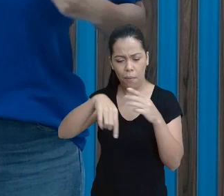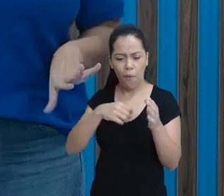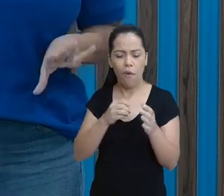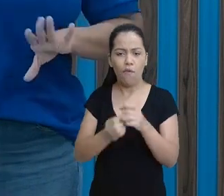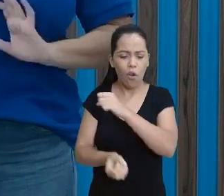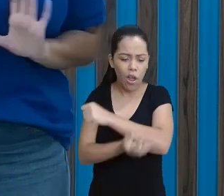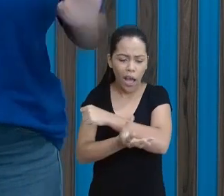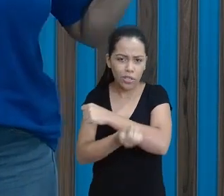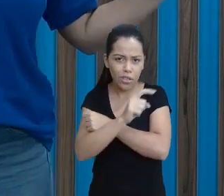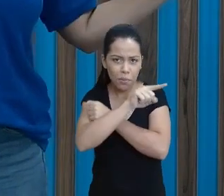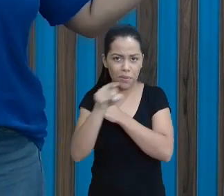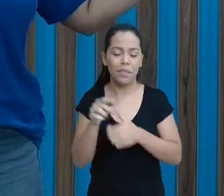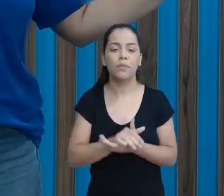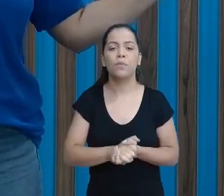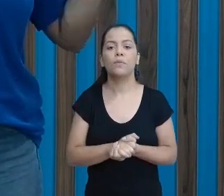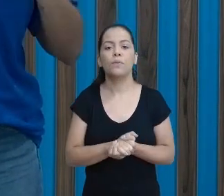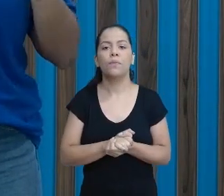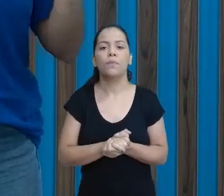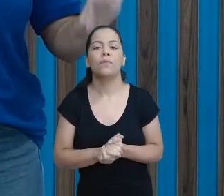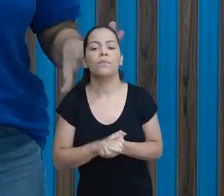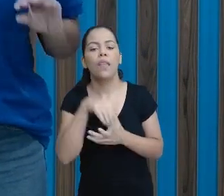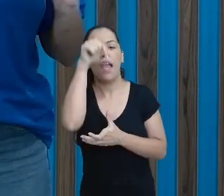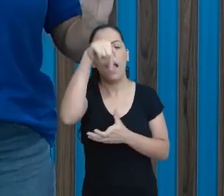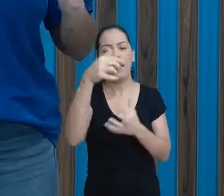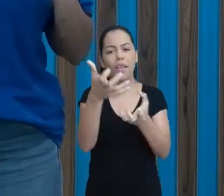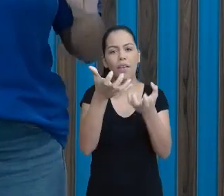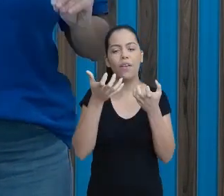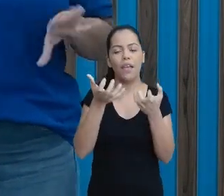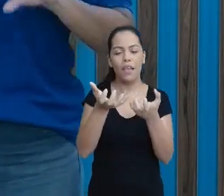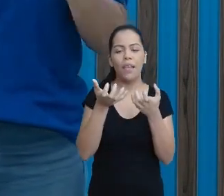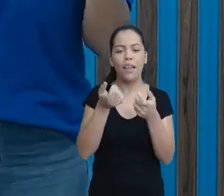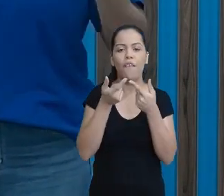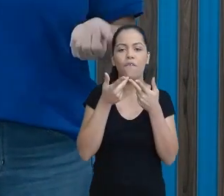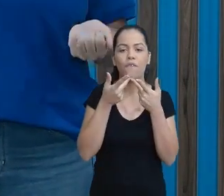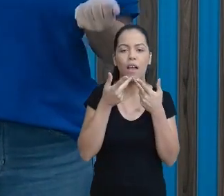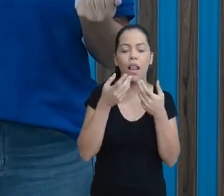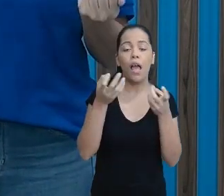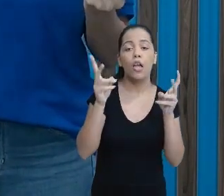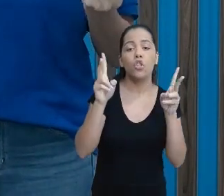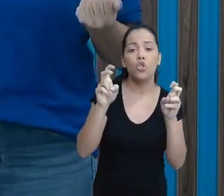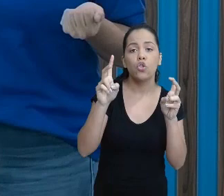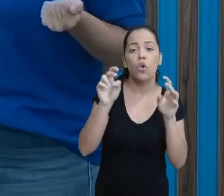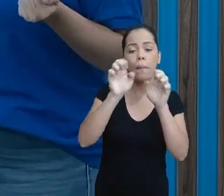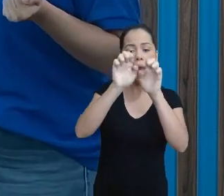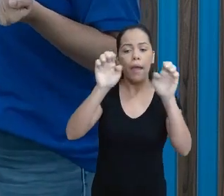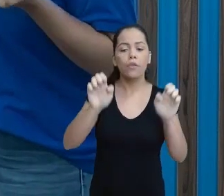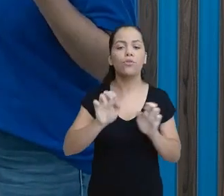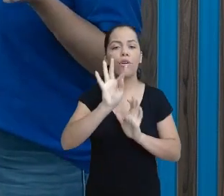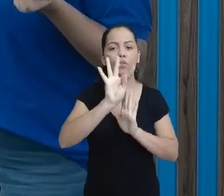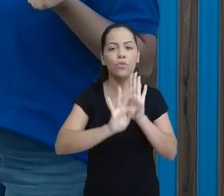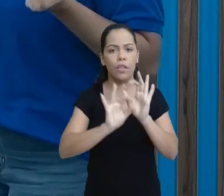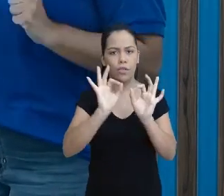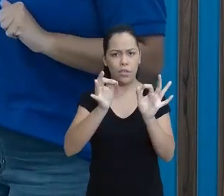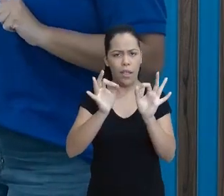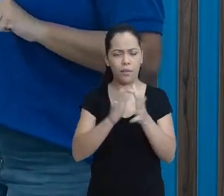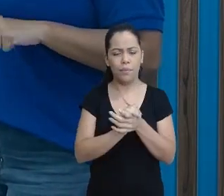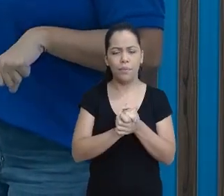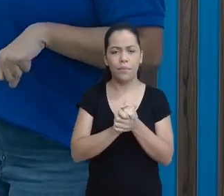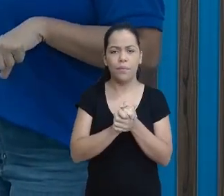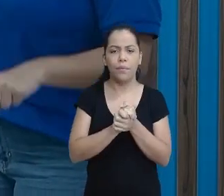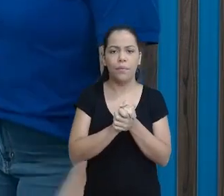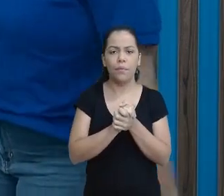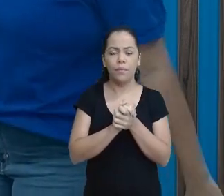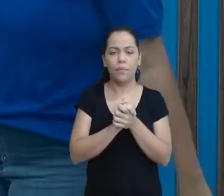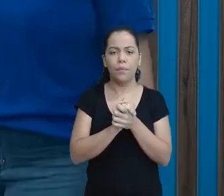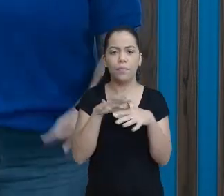conhecido quadro Bastidores do Gênero. E aqui eu quero falar um pouquinho sobre a estrutura. Combinado?